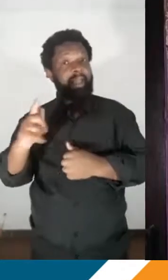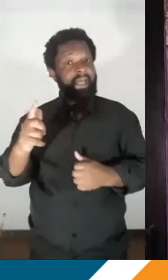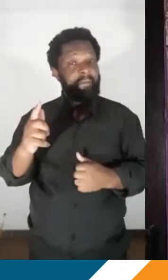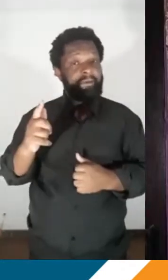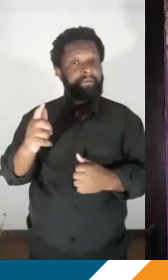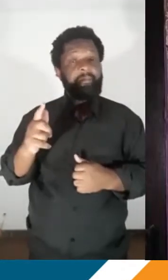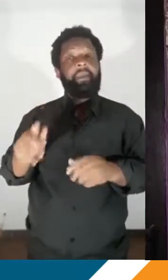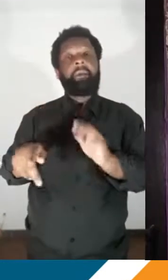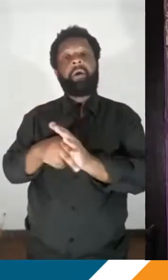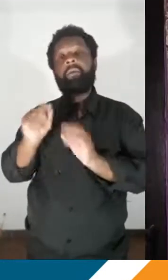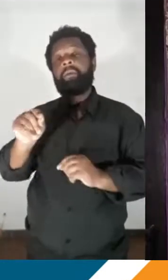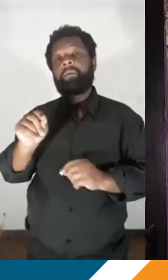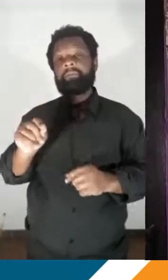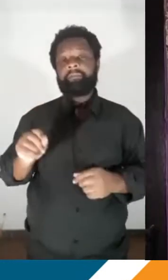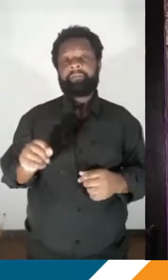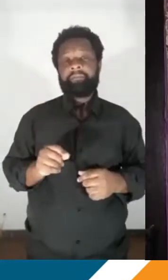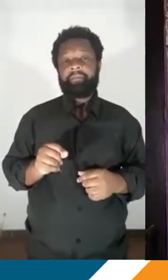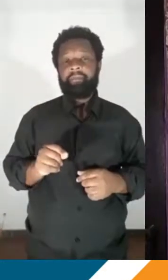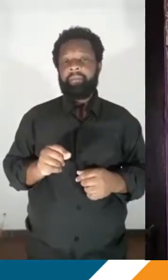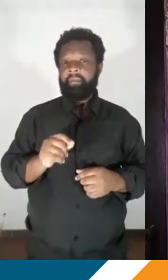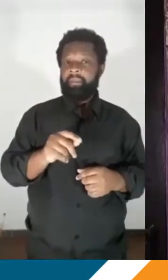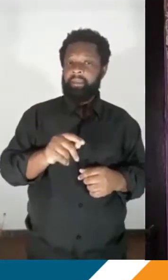540 gramas de